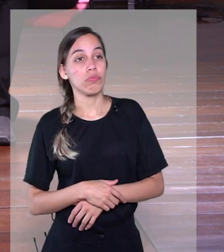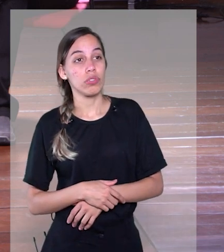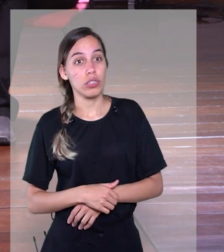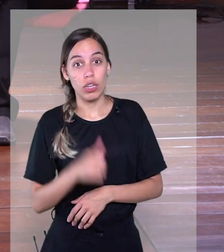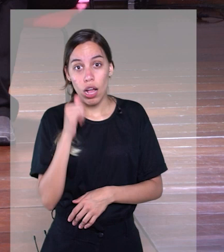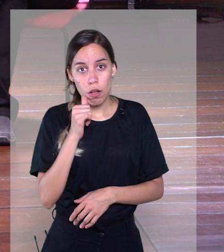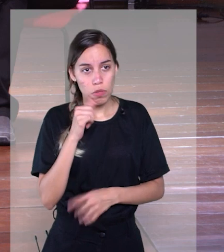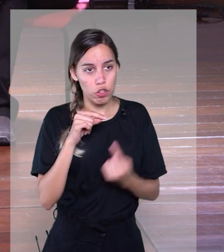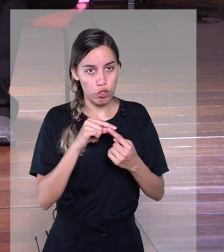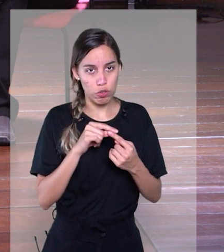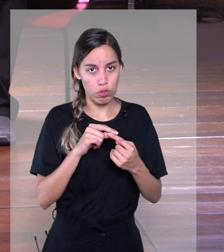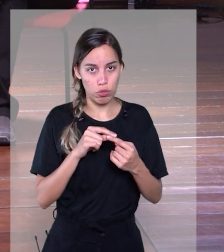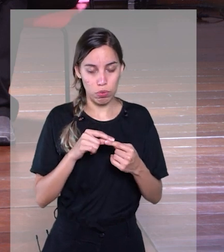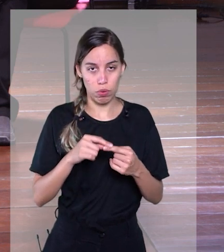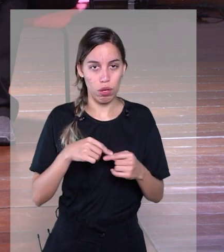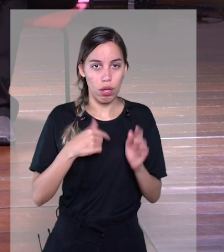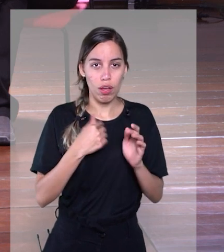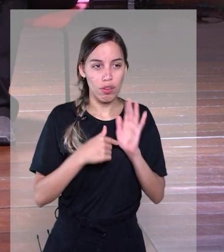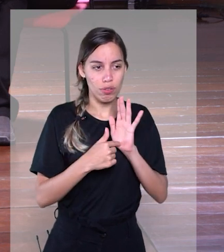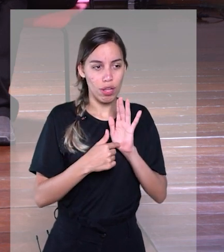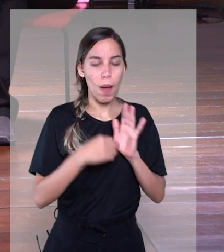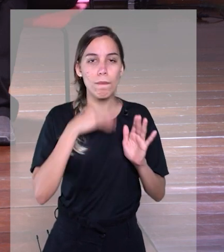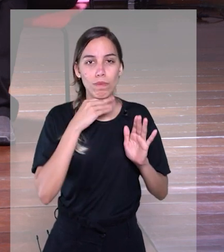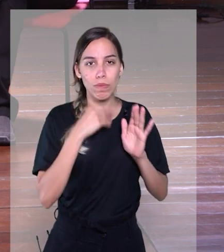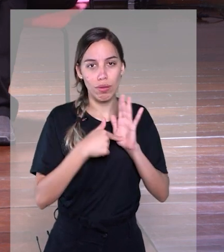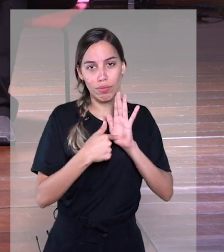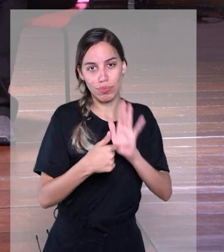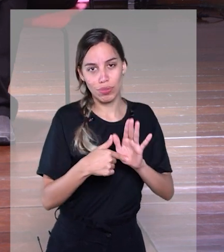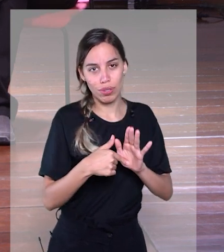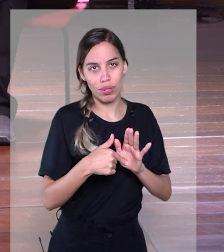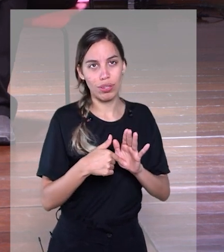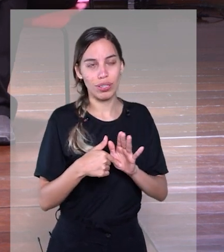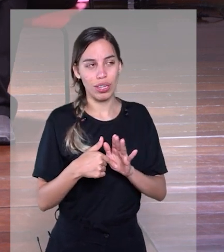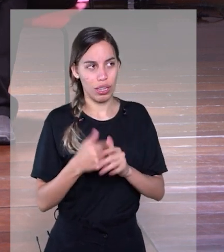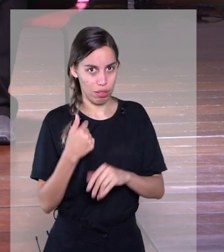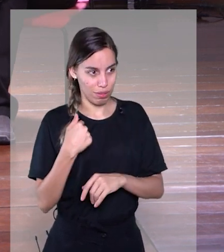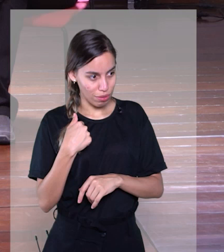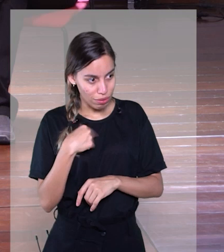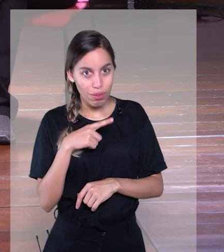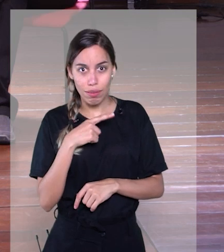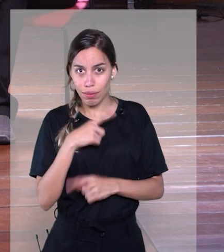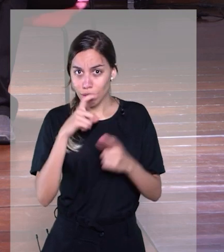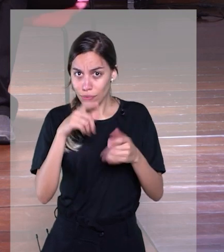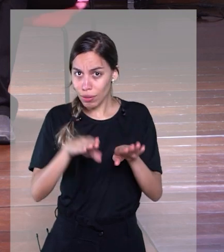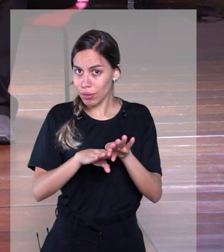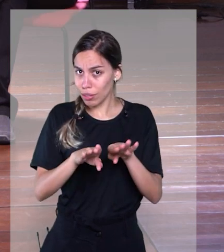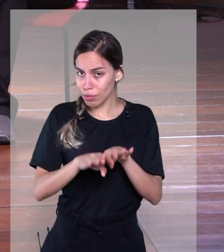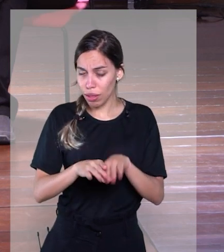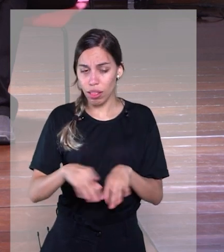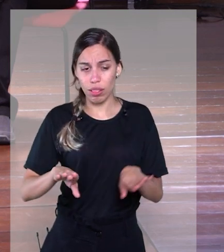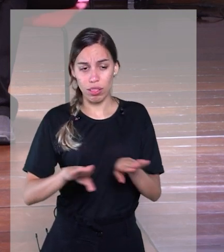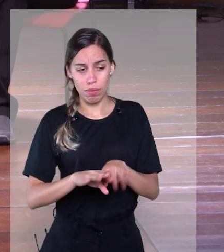câmera, mostrando a bunda assim para todo mundo. Bom, eu tenho essas fotos também, e assim também capturei